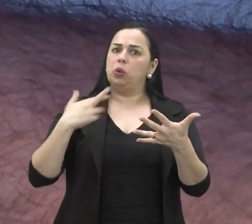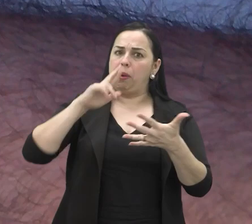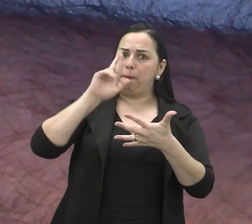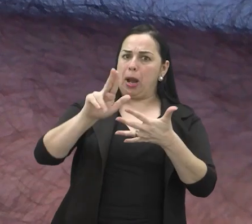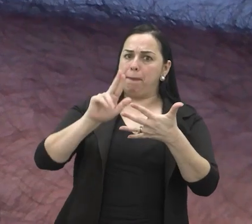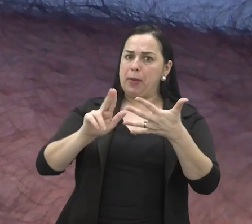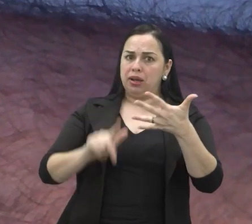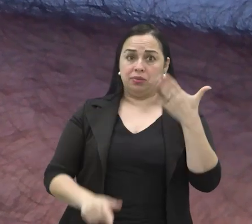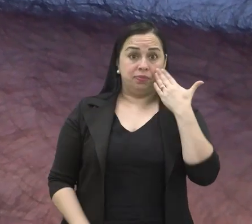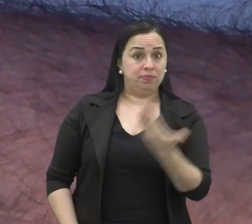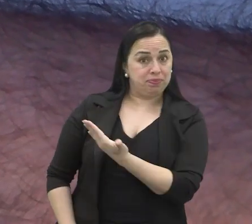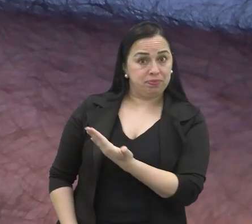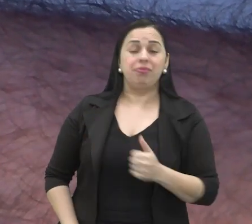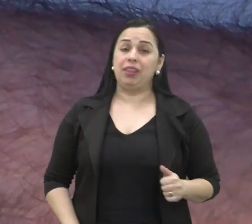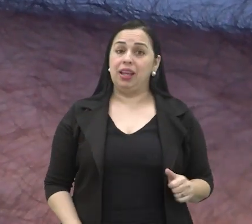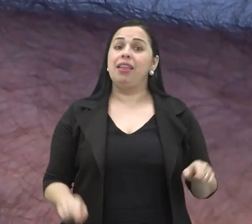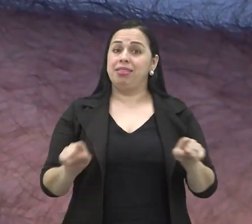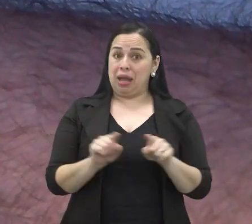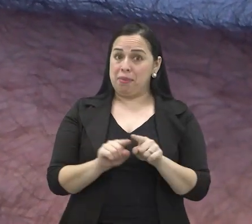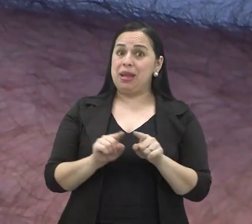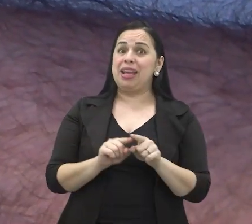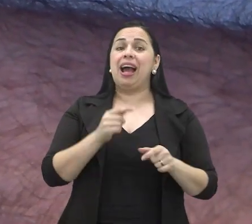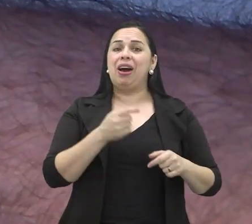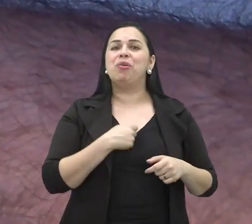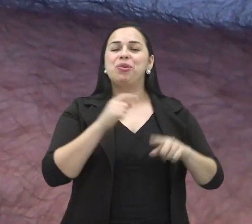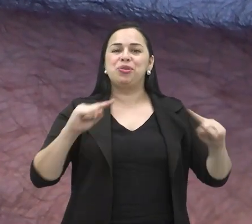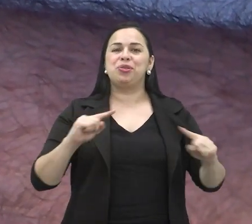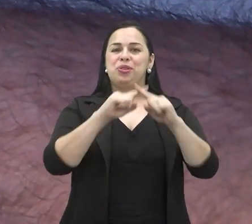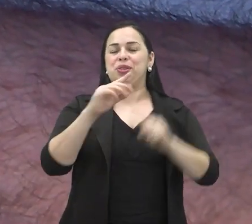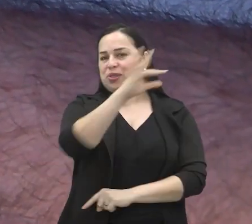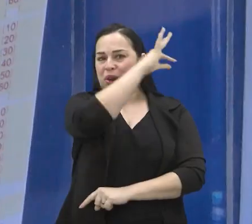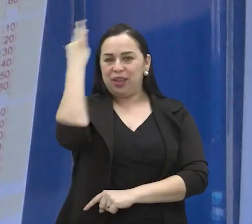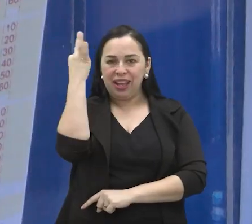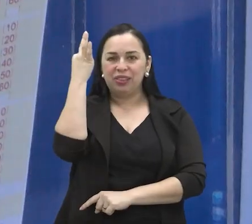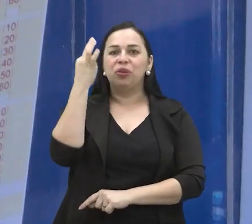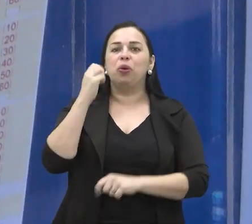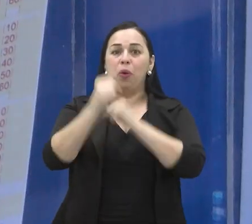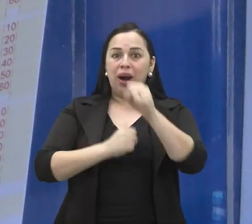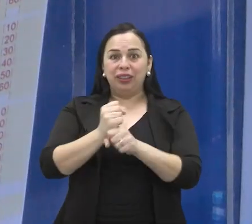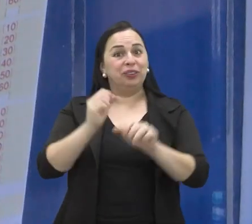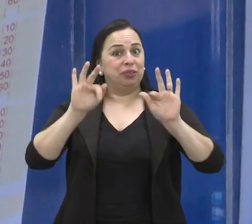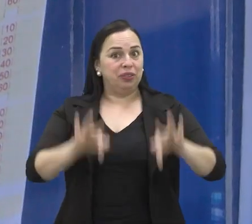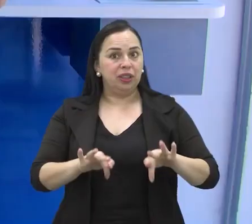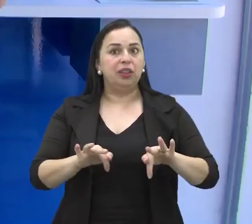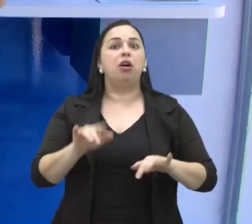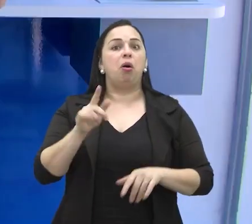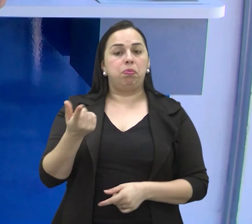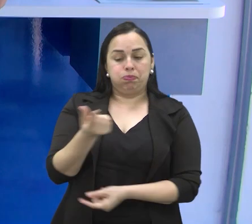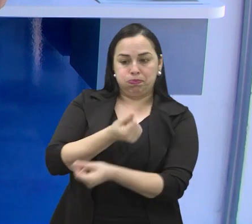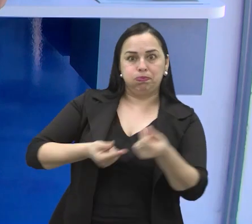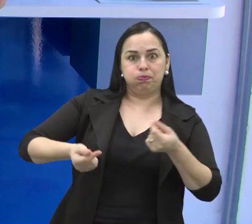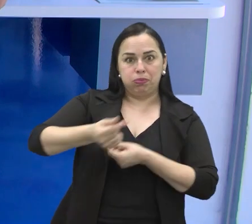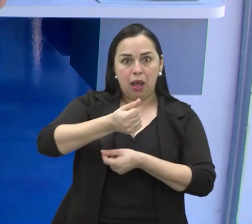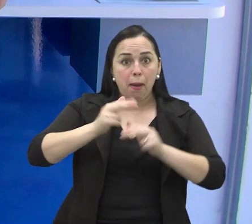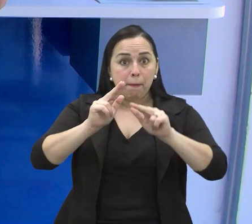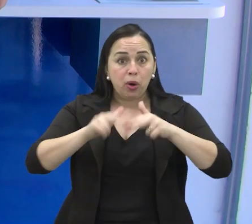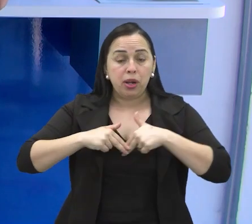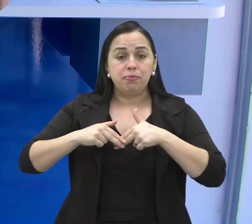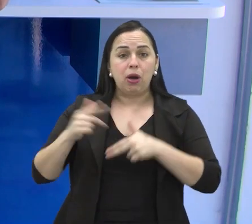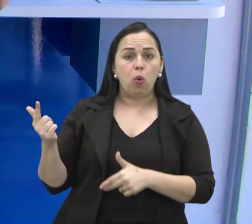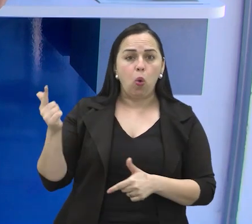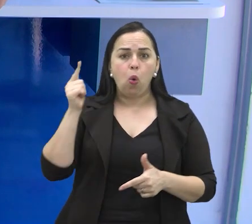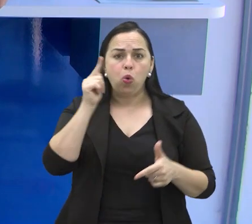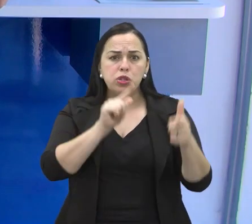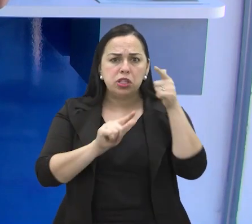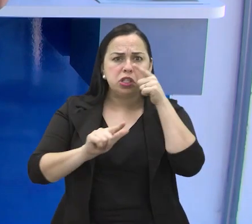as possibilidades são diversas, desde Loto Fácil a Mega da Virada. Um mercado que